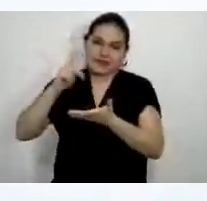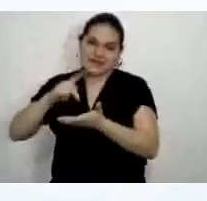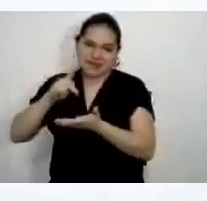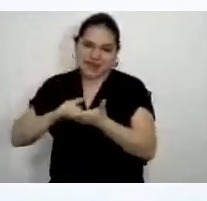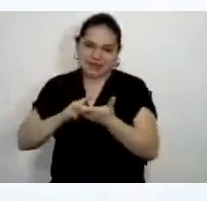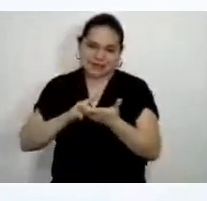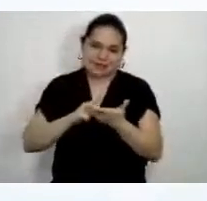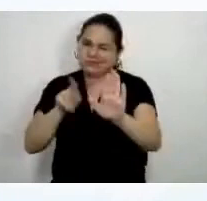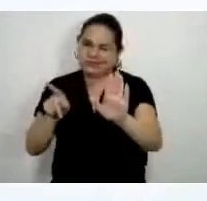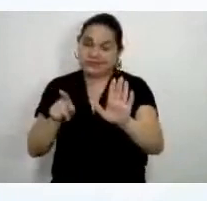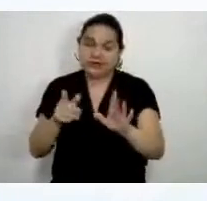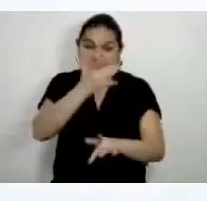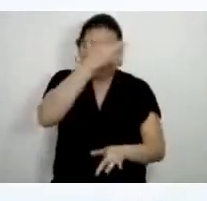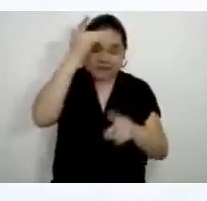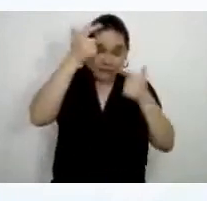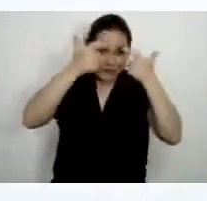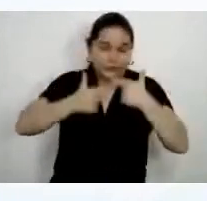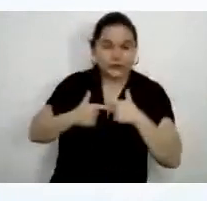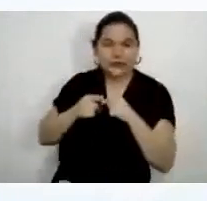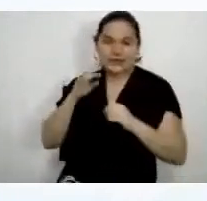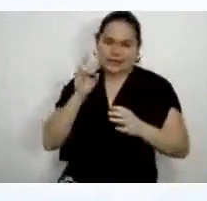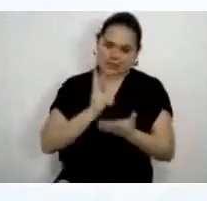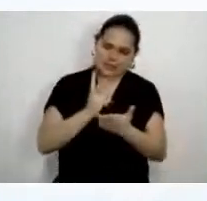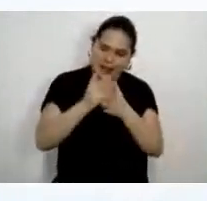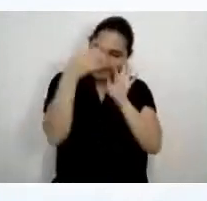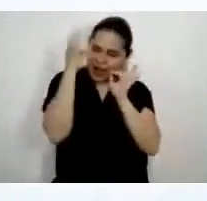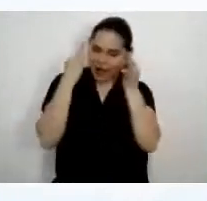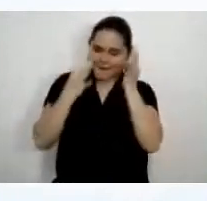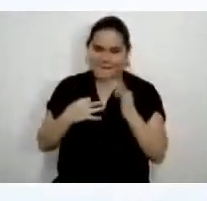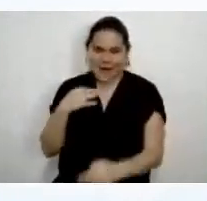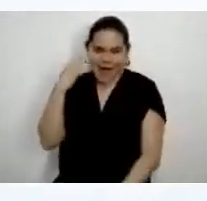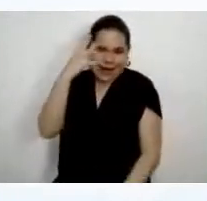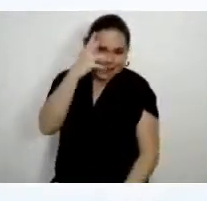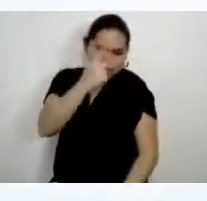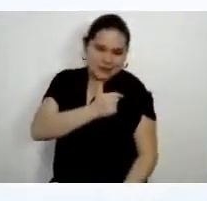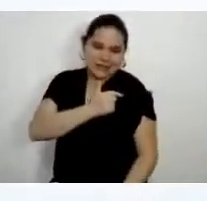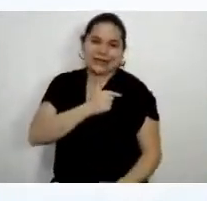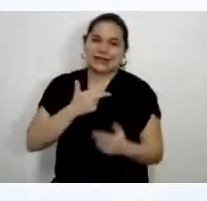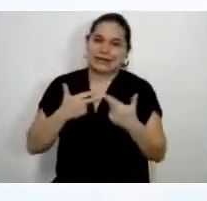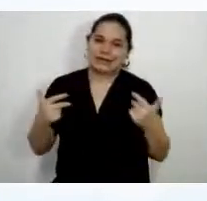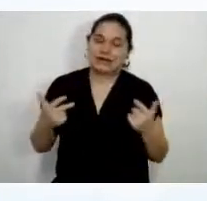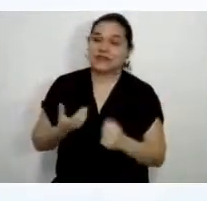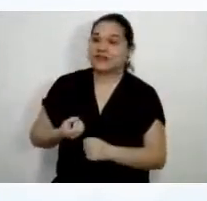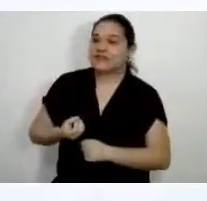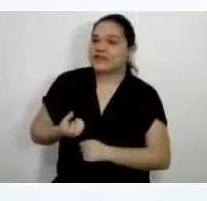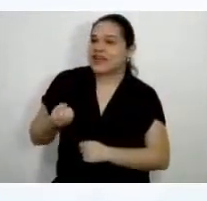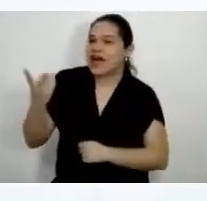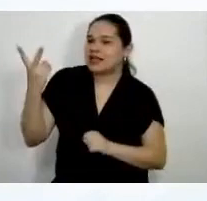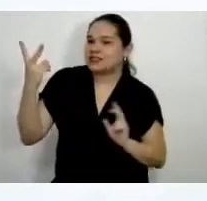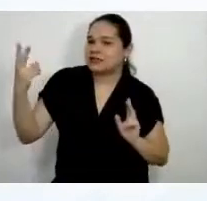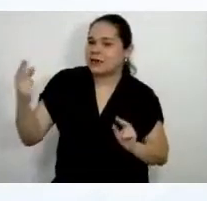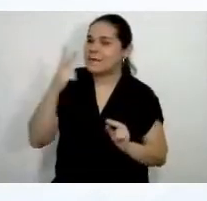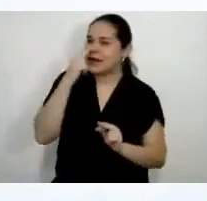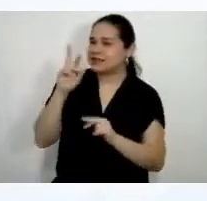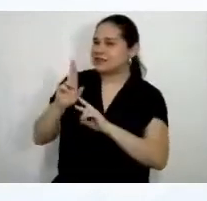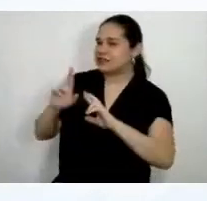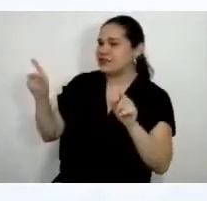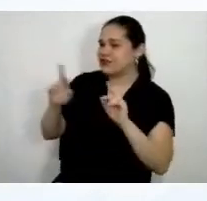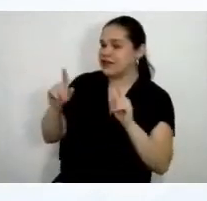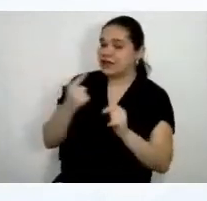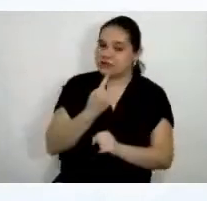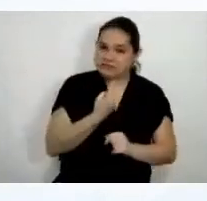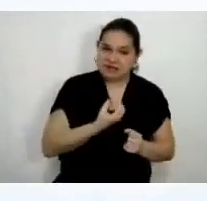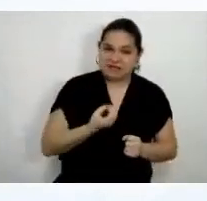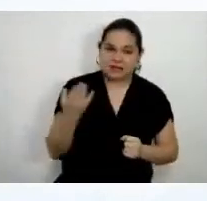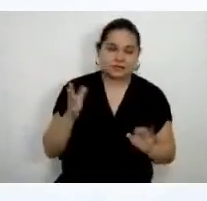sempre diferente, às vezes postam a mesma viagem como se fossem viagens diferentes, imagens da mesma viagem como se